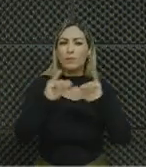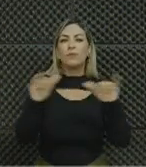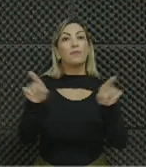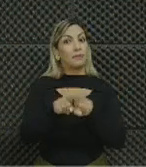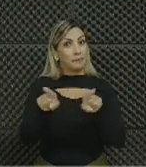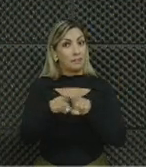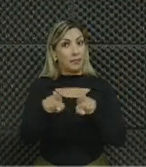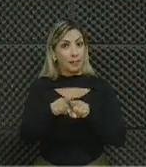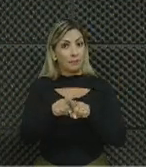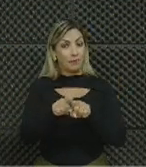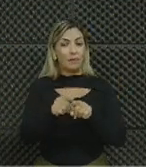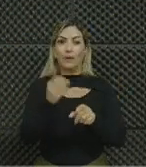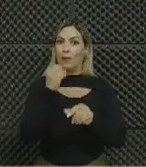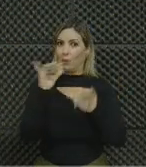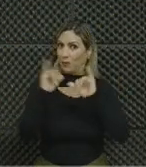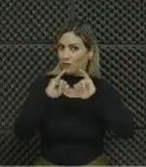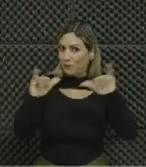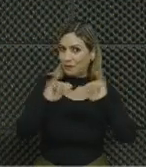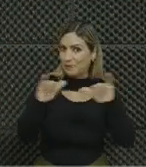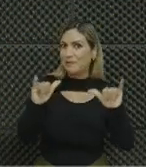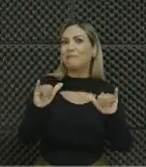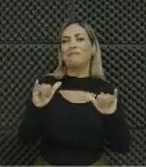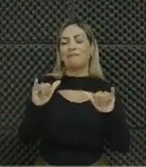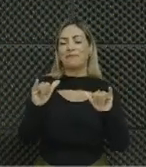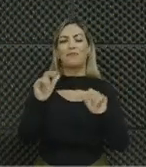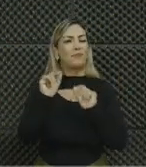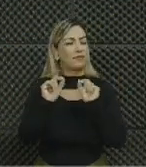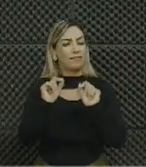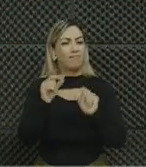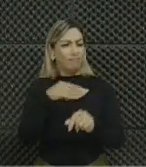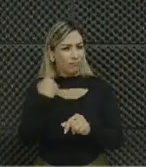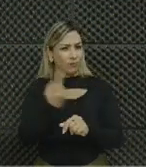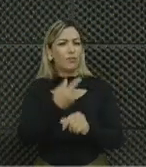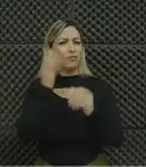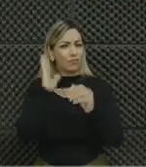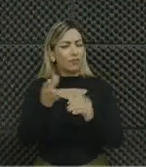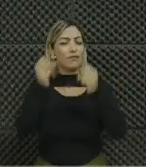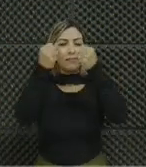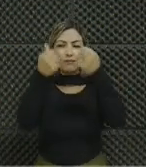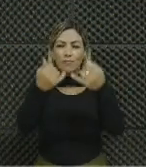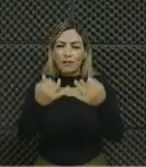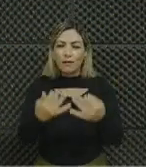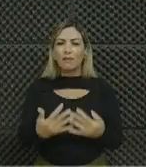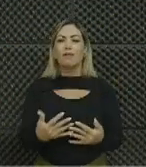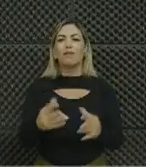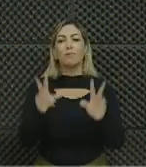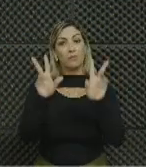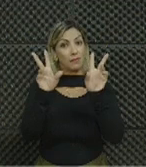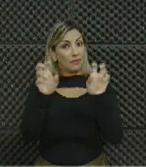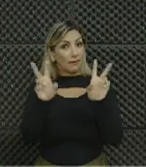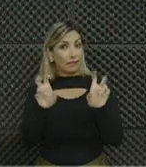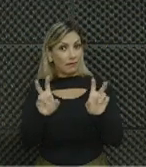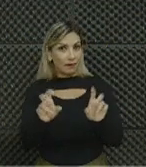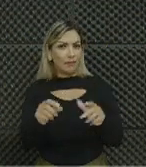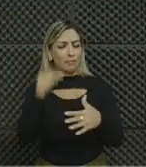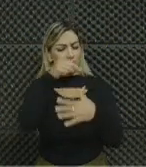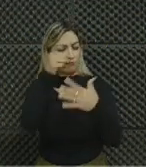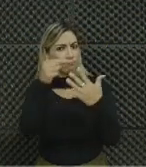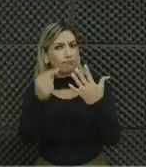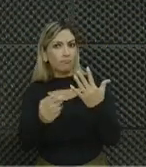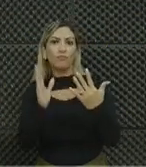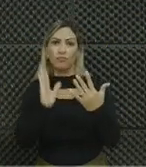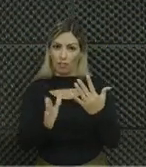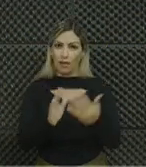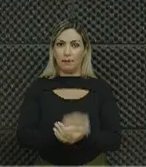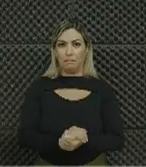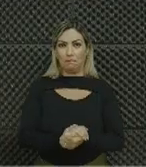informações. A boa notícia é que nós já falamos de todos esses aspectos, não é verdade?